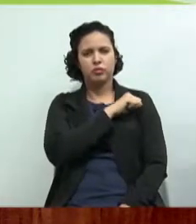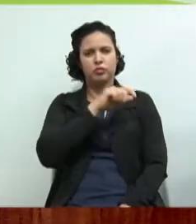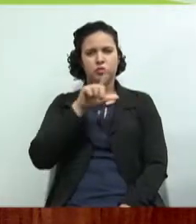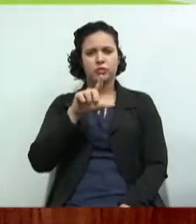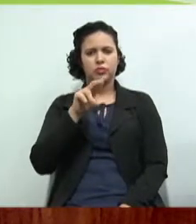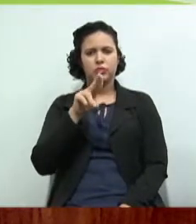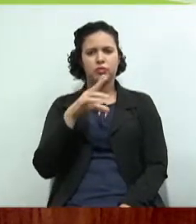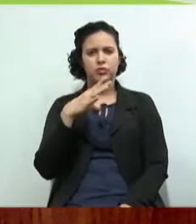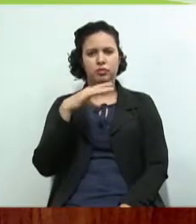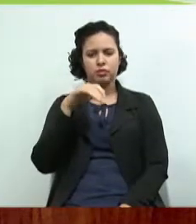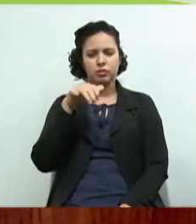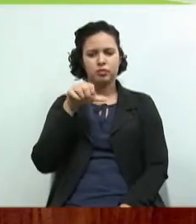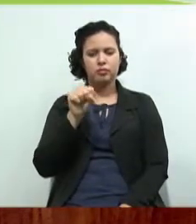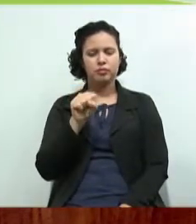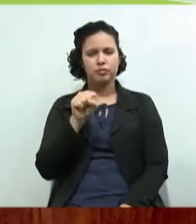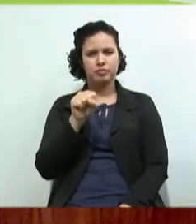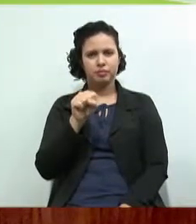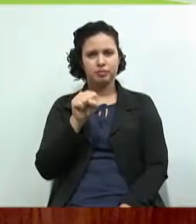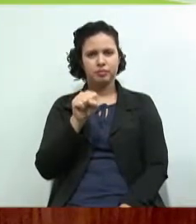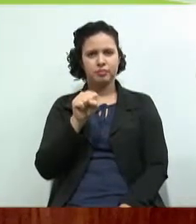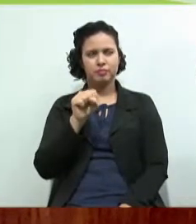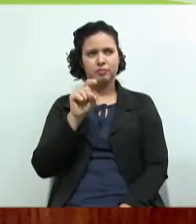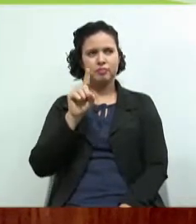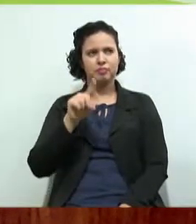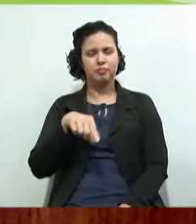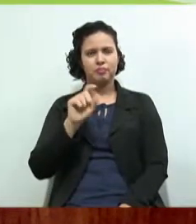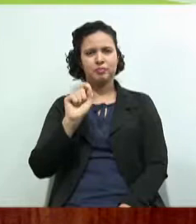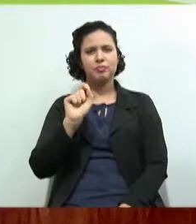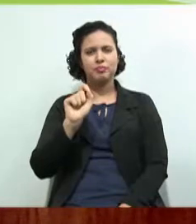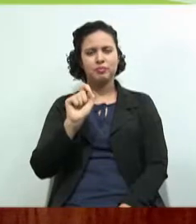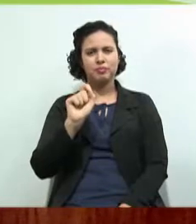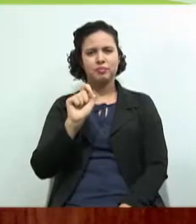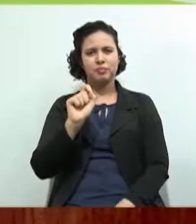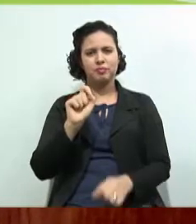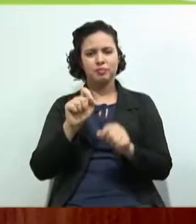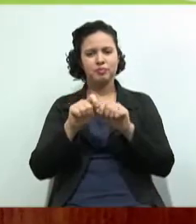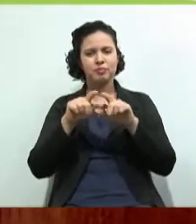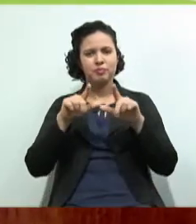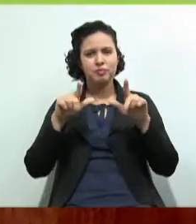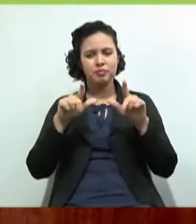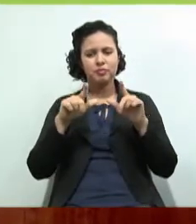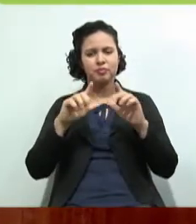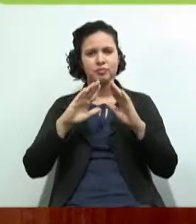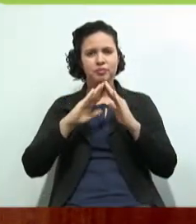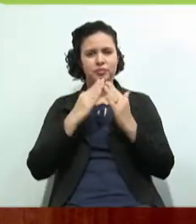aluno Lucas da escola Francisca de Chupinguaia, Francisca